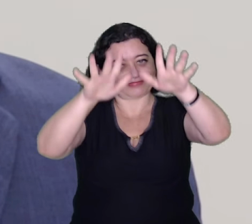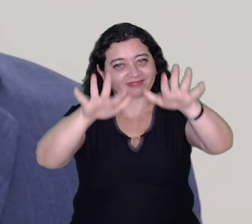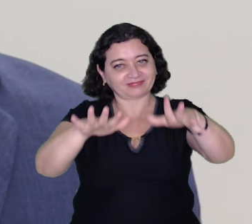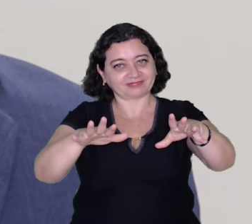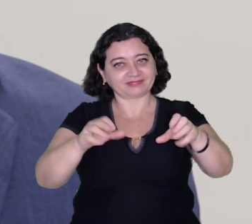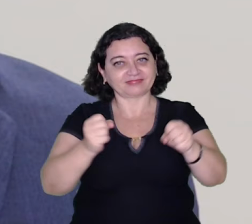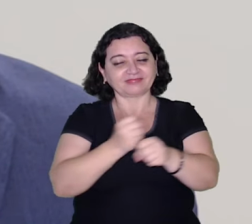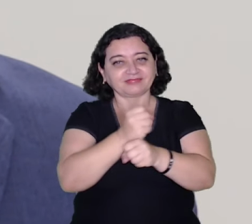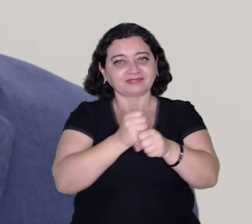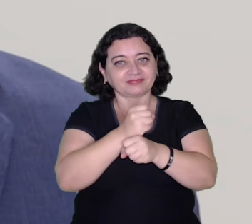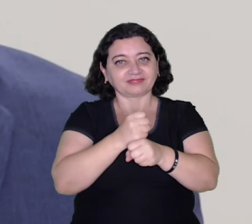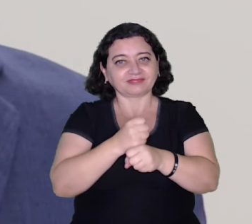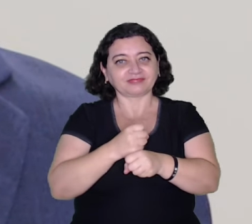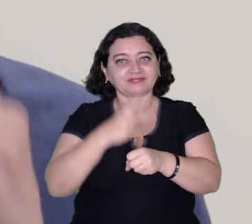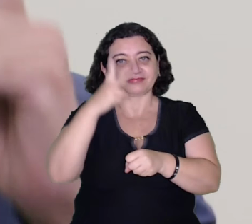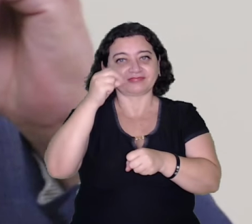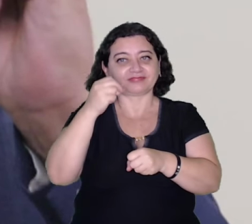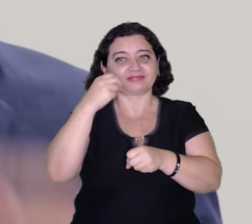ano de